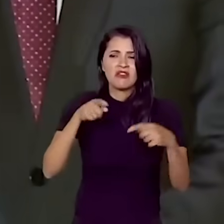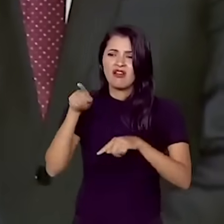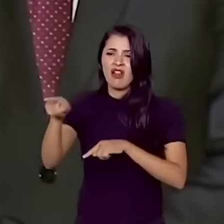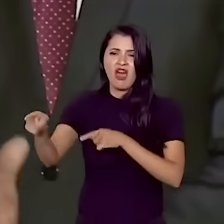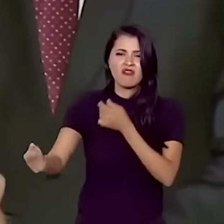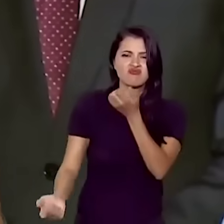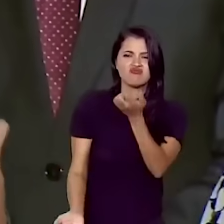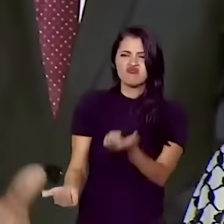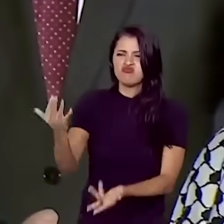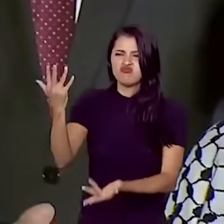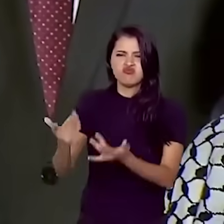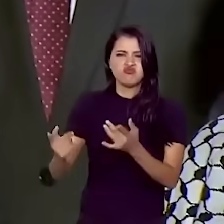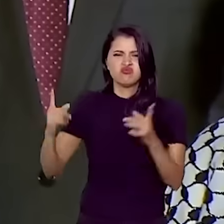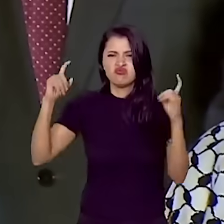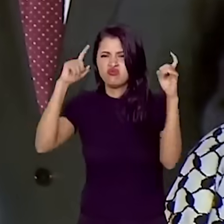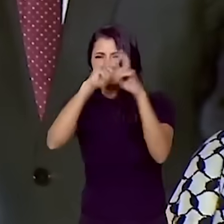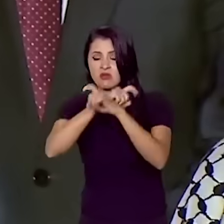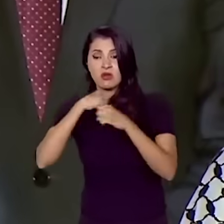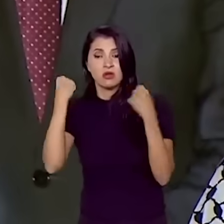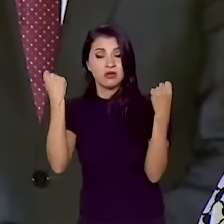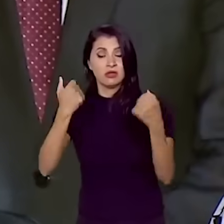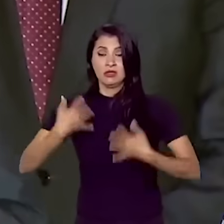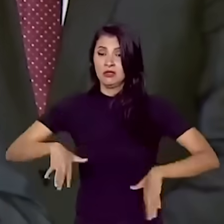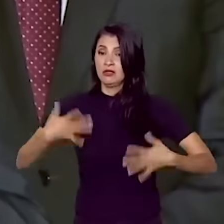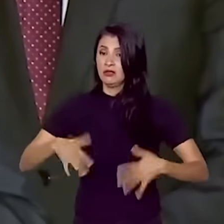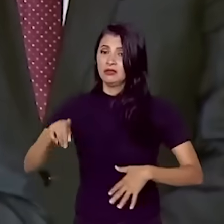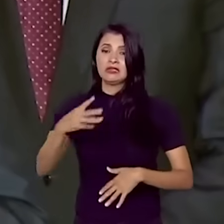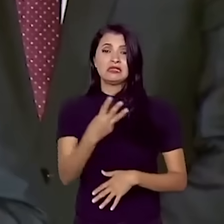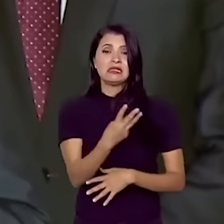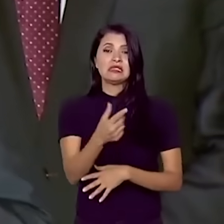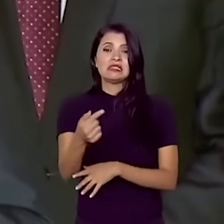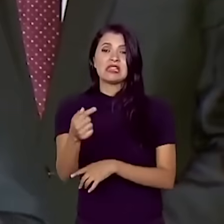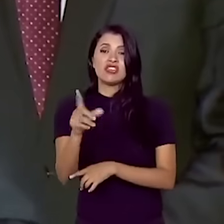que viveram durante esses últimos 37 dias.